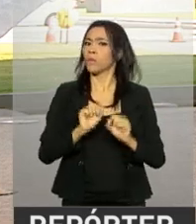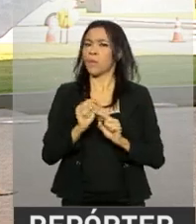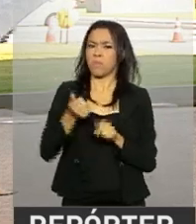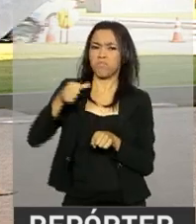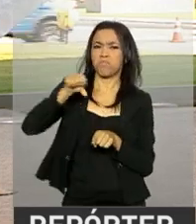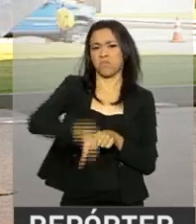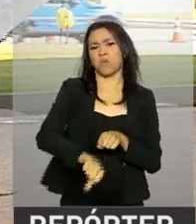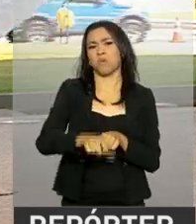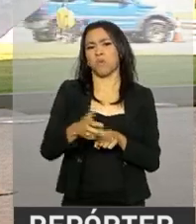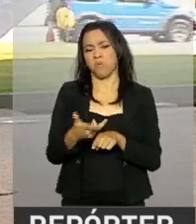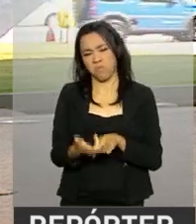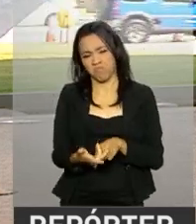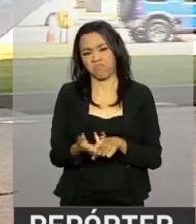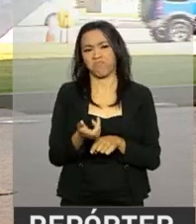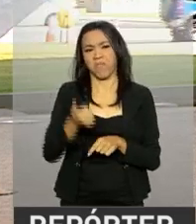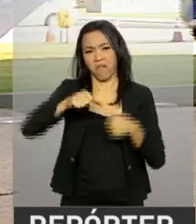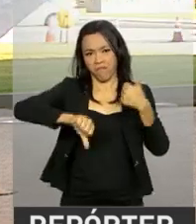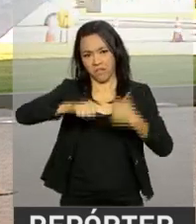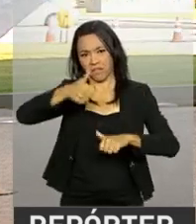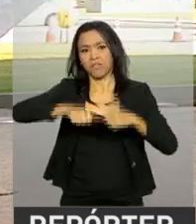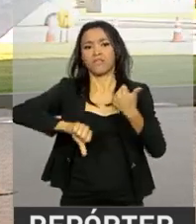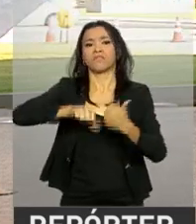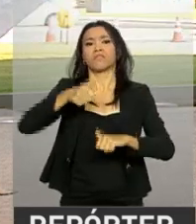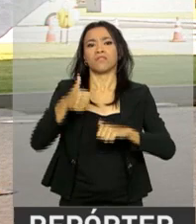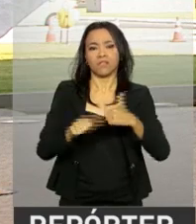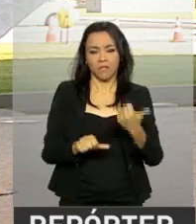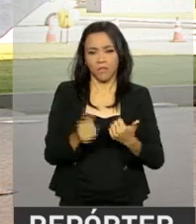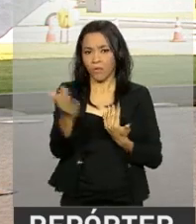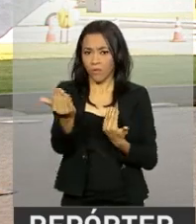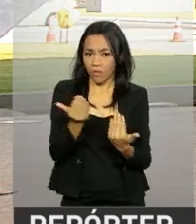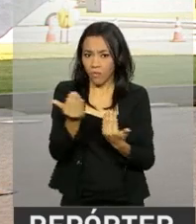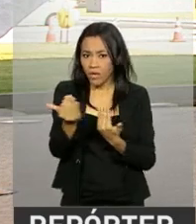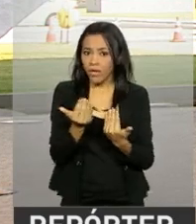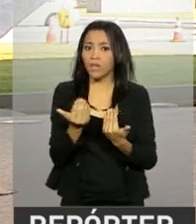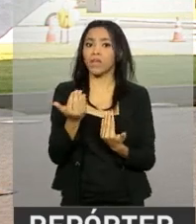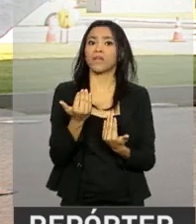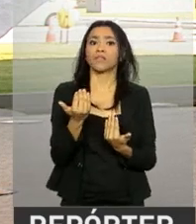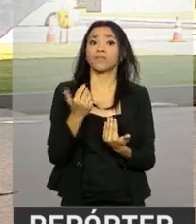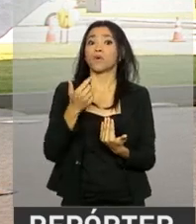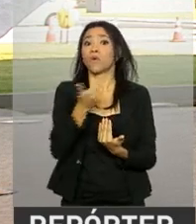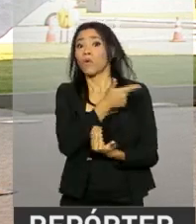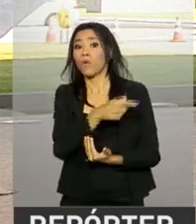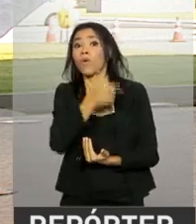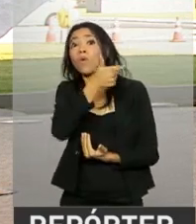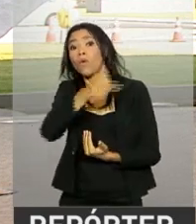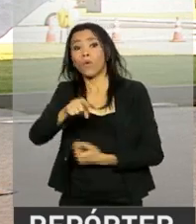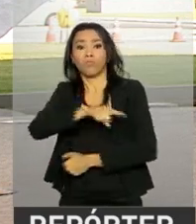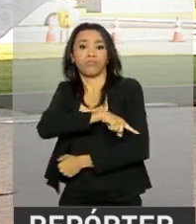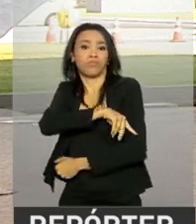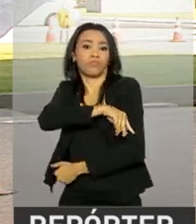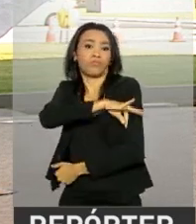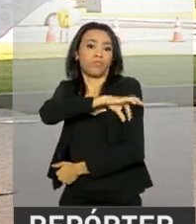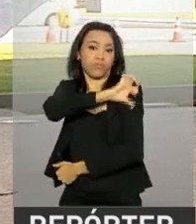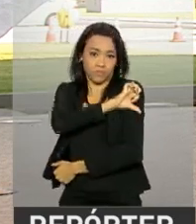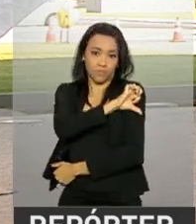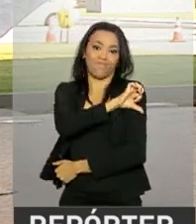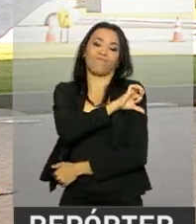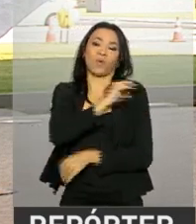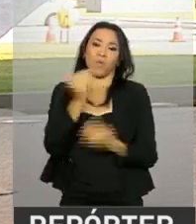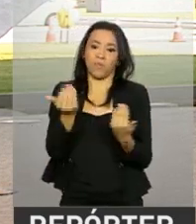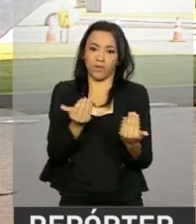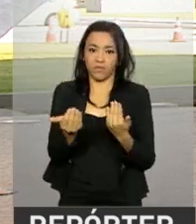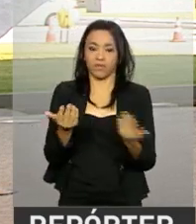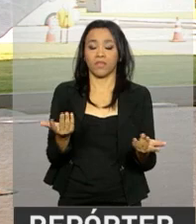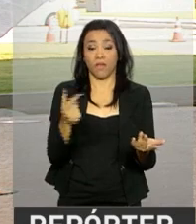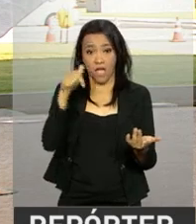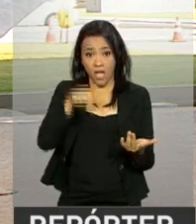pior resultado a pior situação na comparação com as demais etapas do Ensino Fundamental essas mudanças que vão